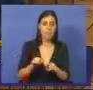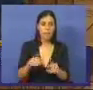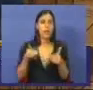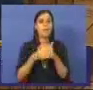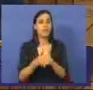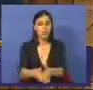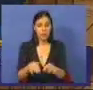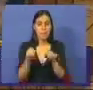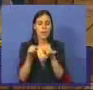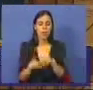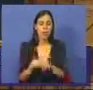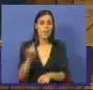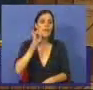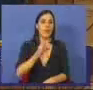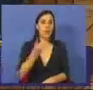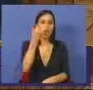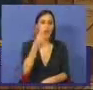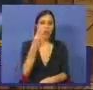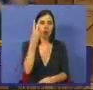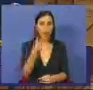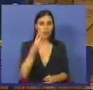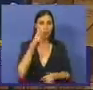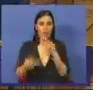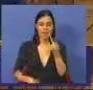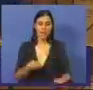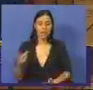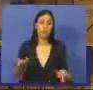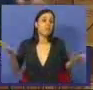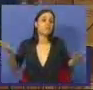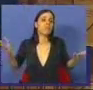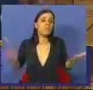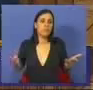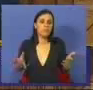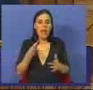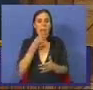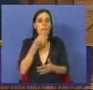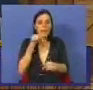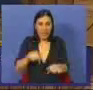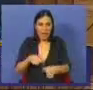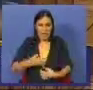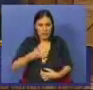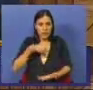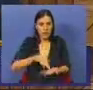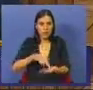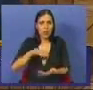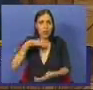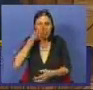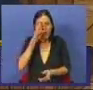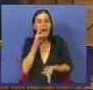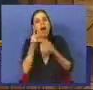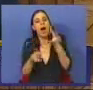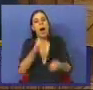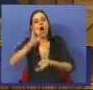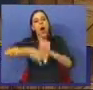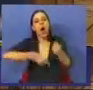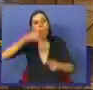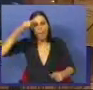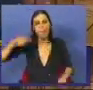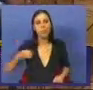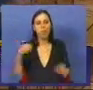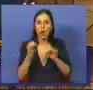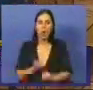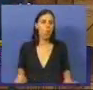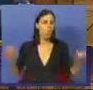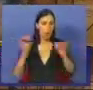processamento é o valor de 2 avaliadores, bom, Sr. Ministro, vamos pôr os pés na terra. Nós sabemos o que são as avaliações. Não há